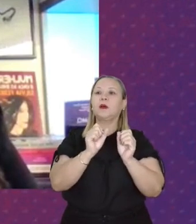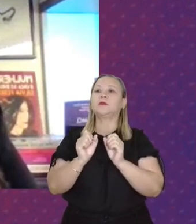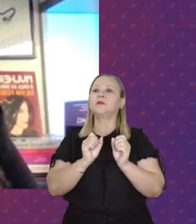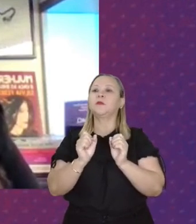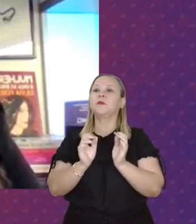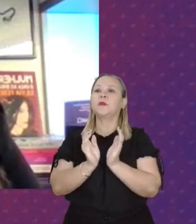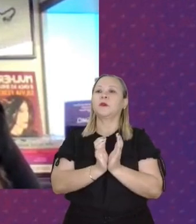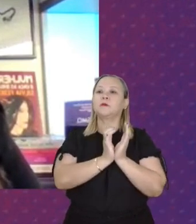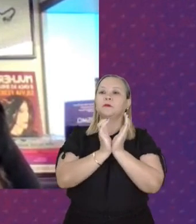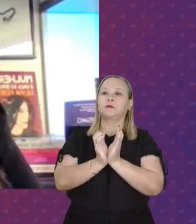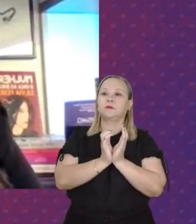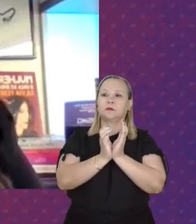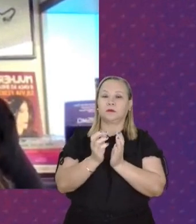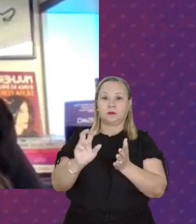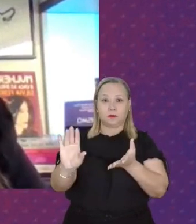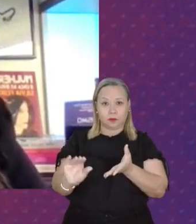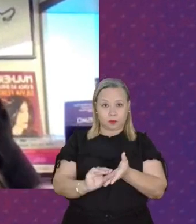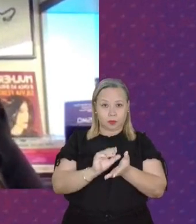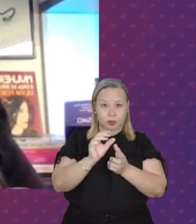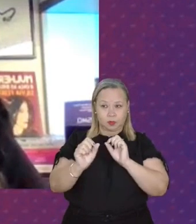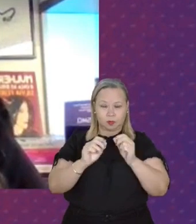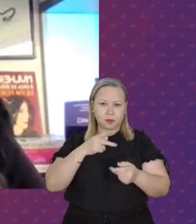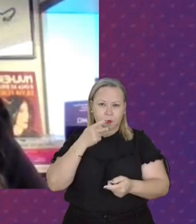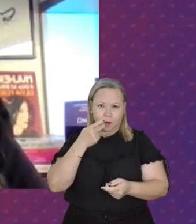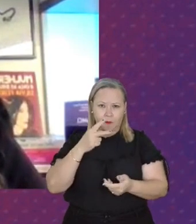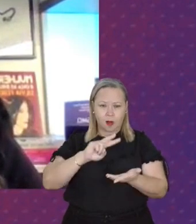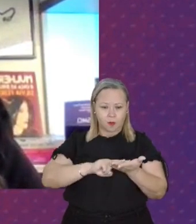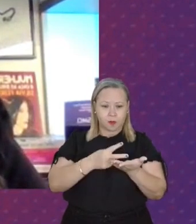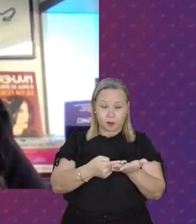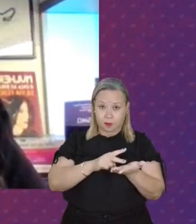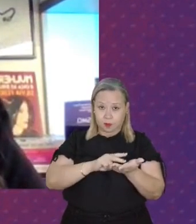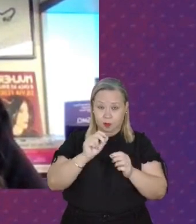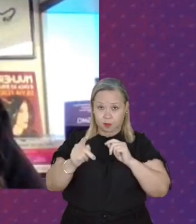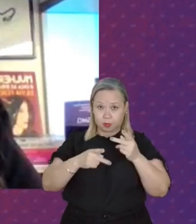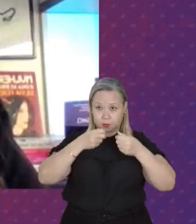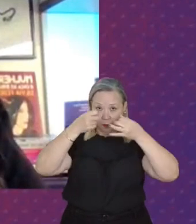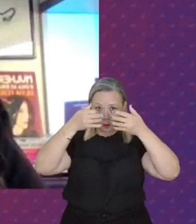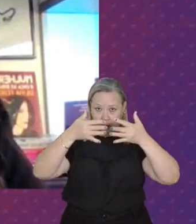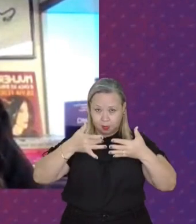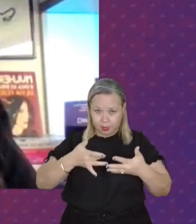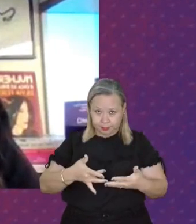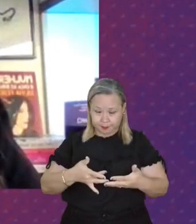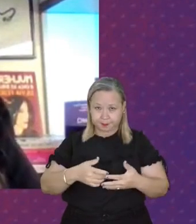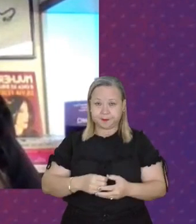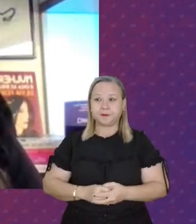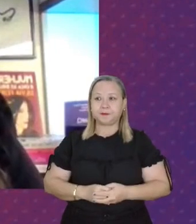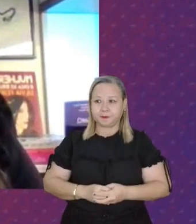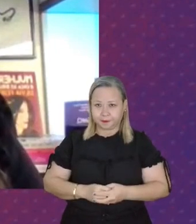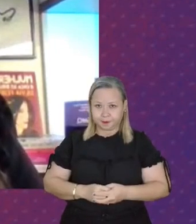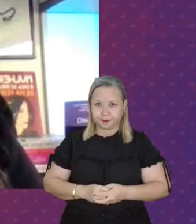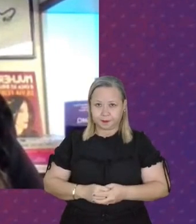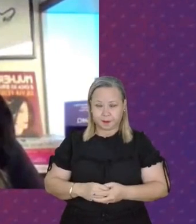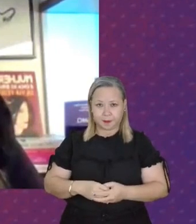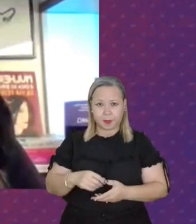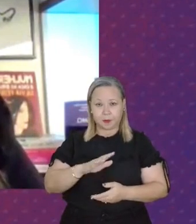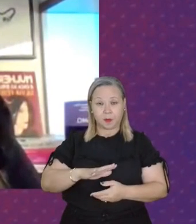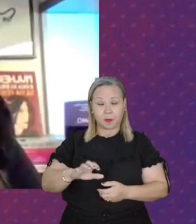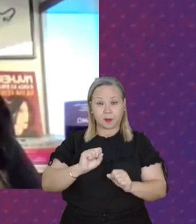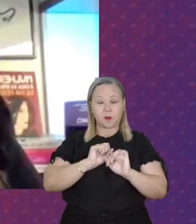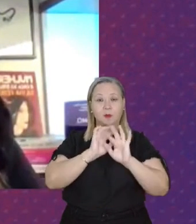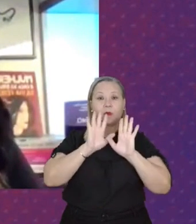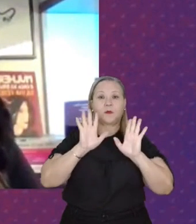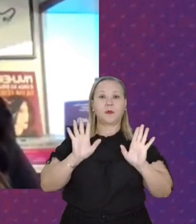é isso? Tentando falar de uma forma mais, que seja mais clara,